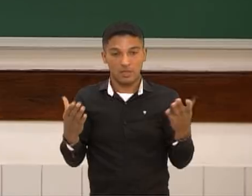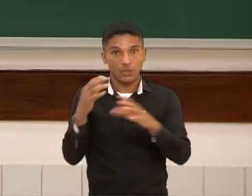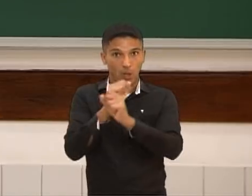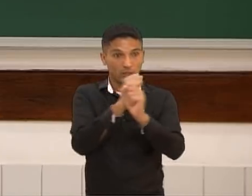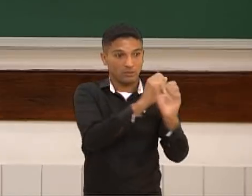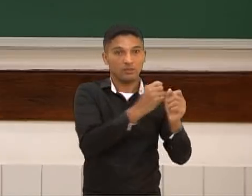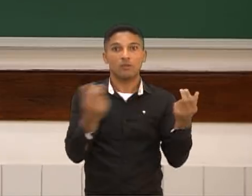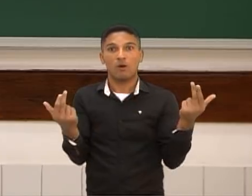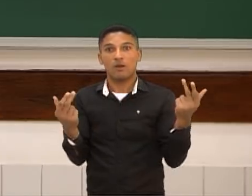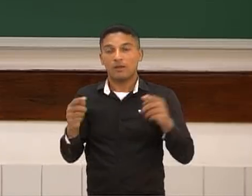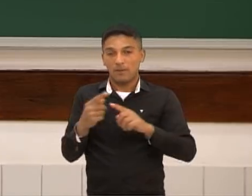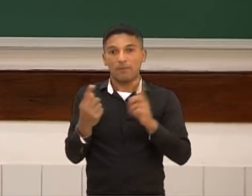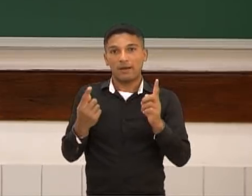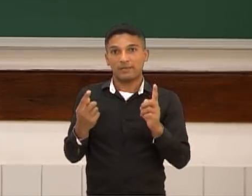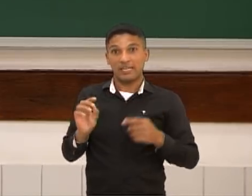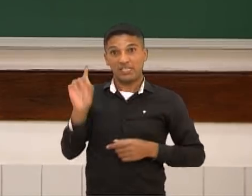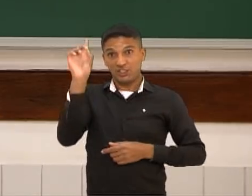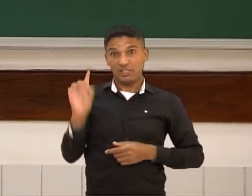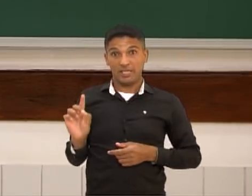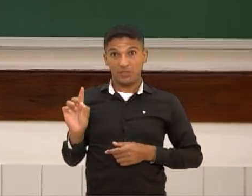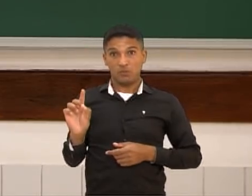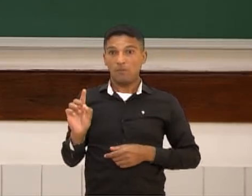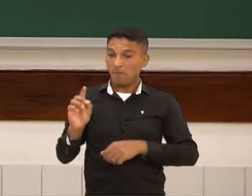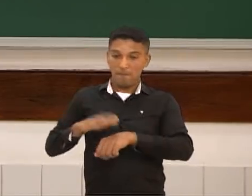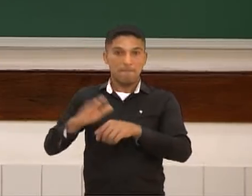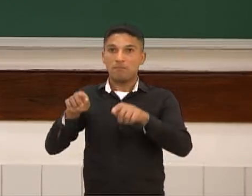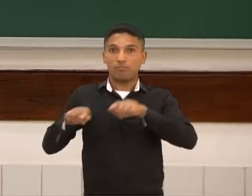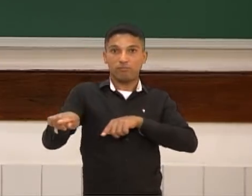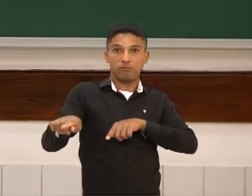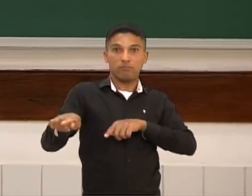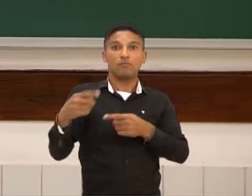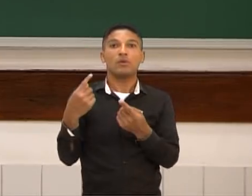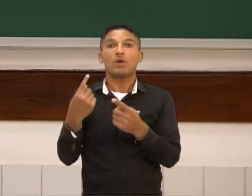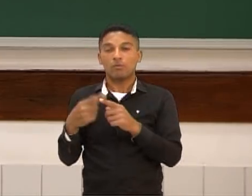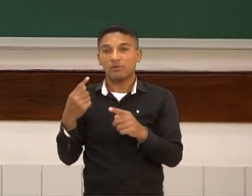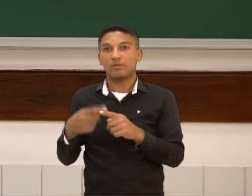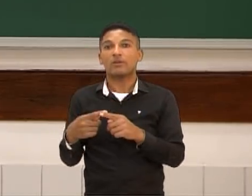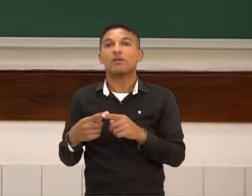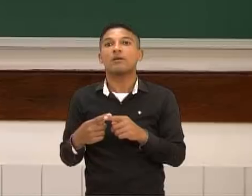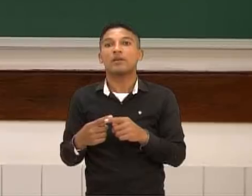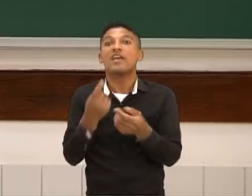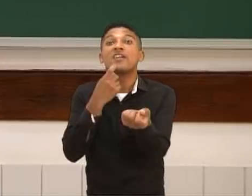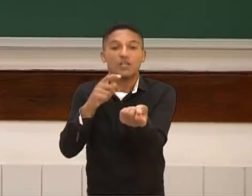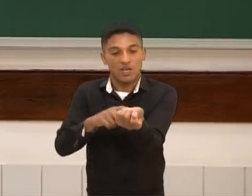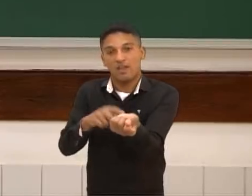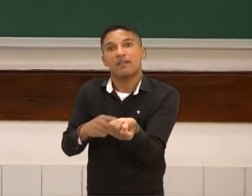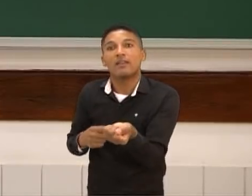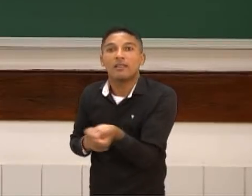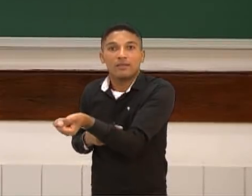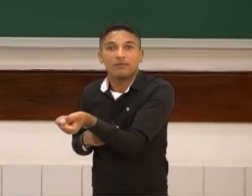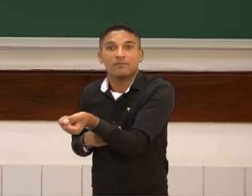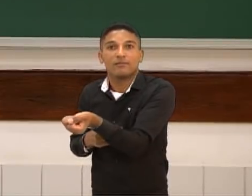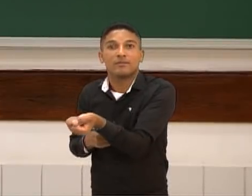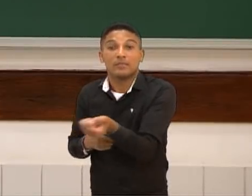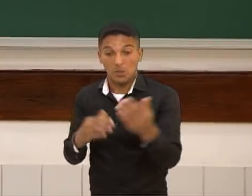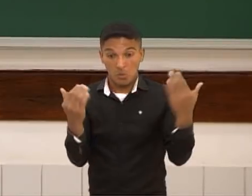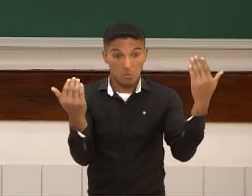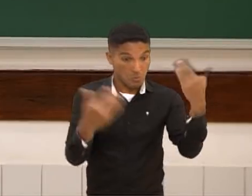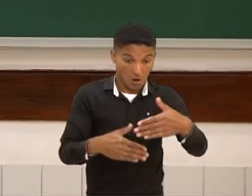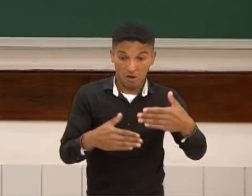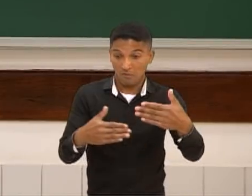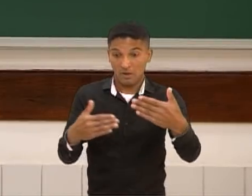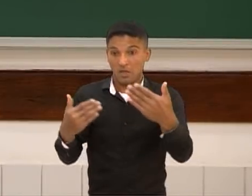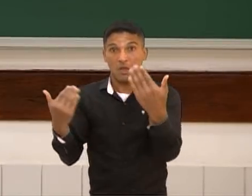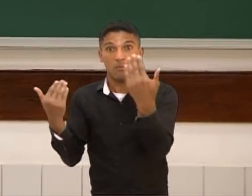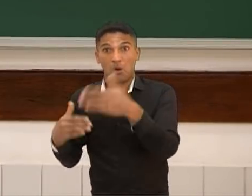generosidade, tamanha generosidade que está presente nessa atitude, certo? Então, fica a dica, né? Vale a pena as pessoas fazerem os exames ali